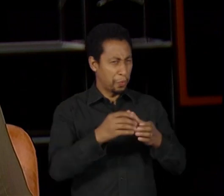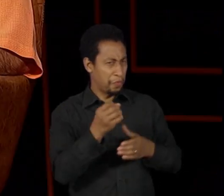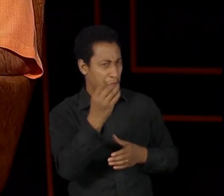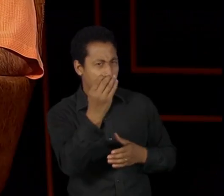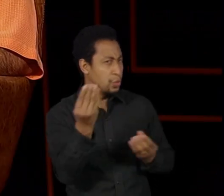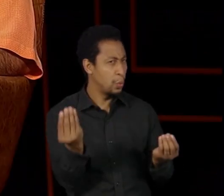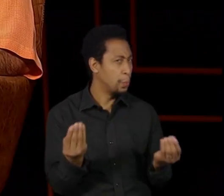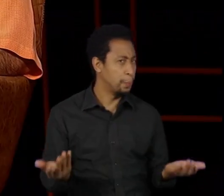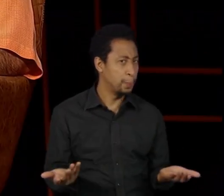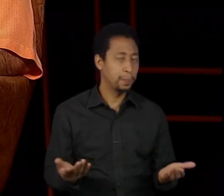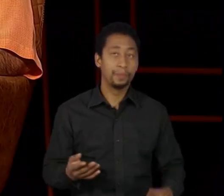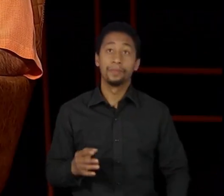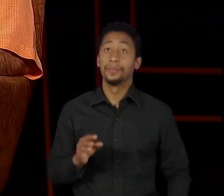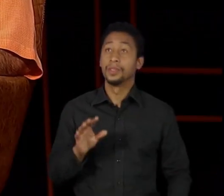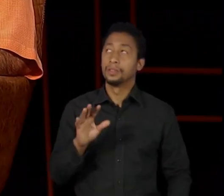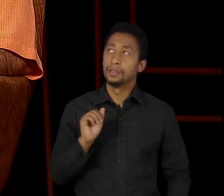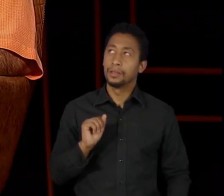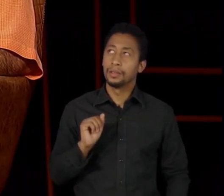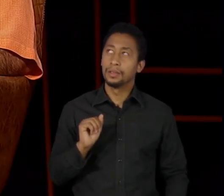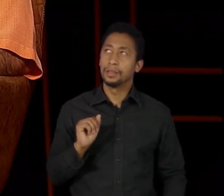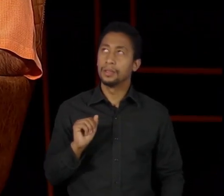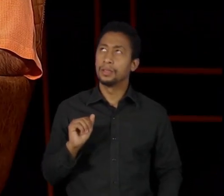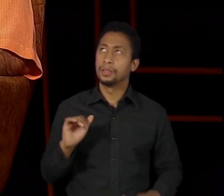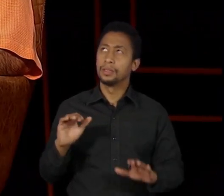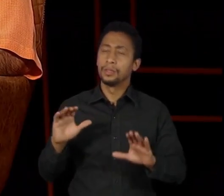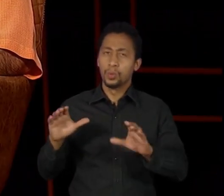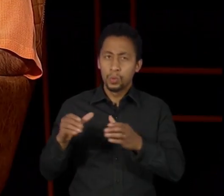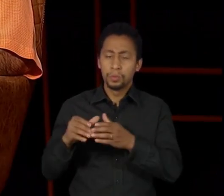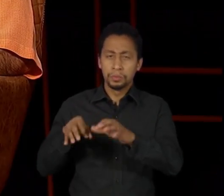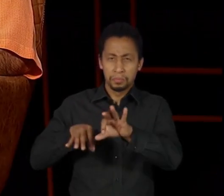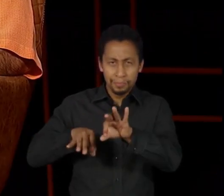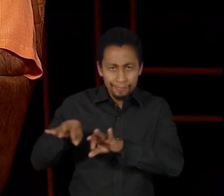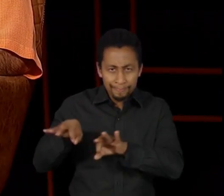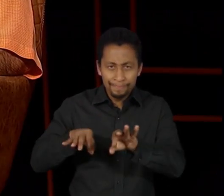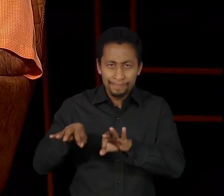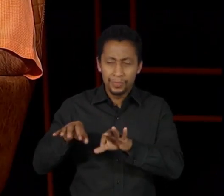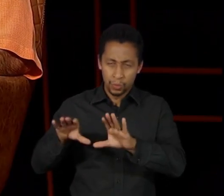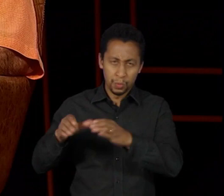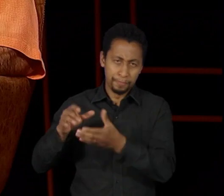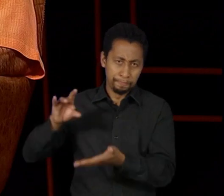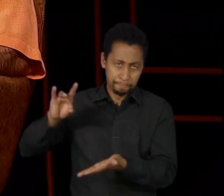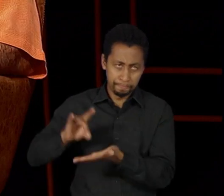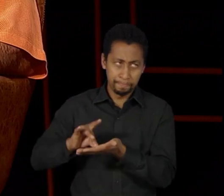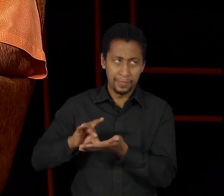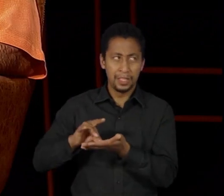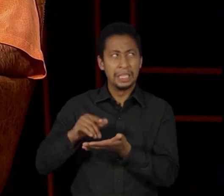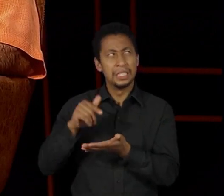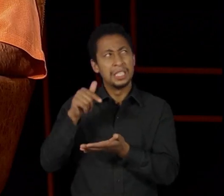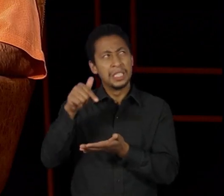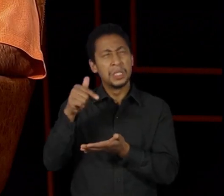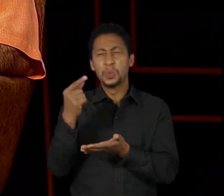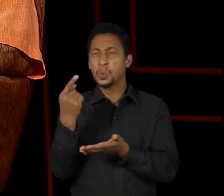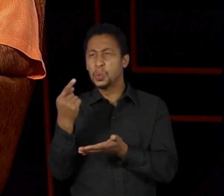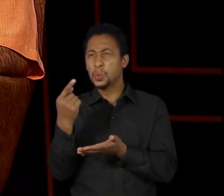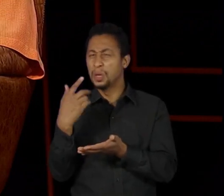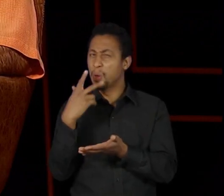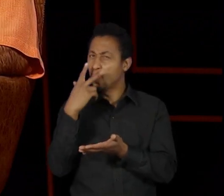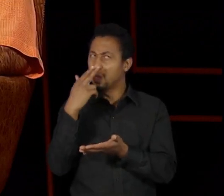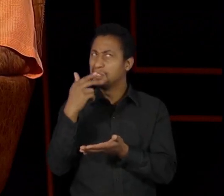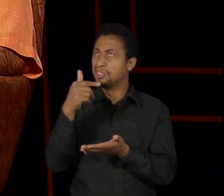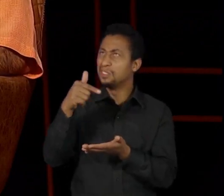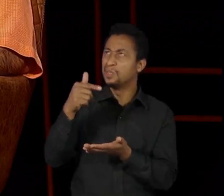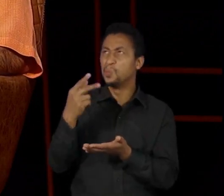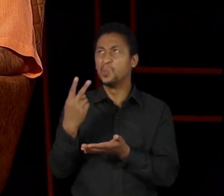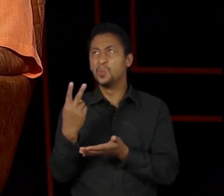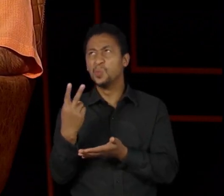era isso? Era, não, a montagem original é 71, se eu não me engano. 71,